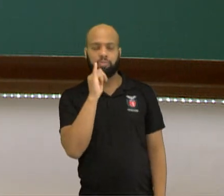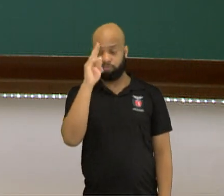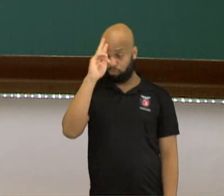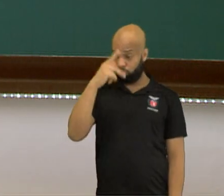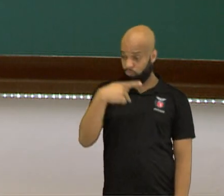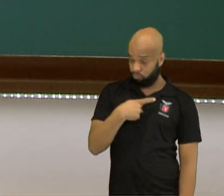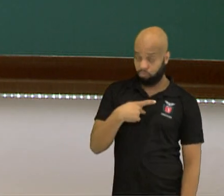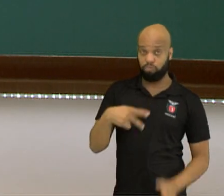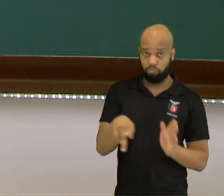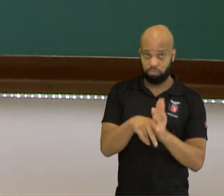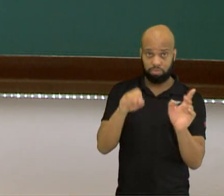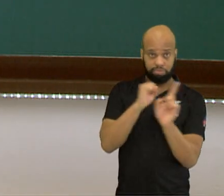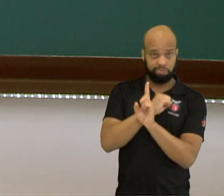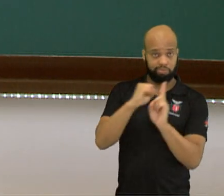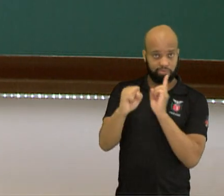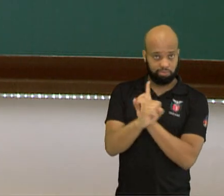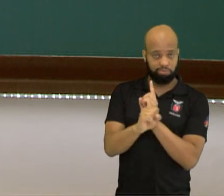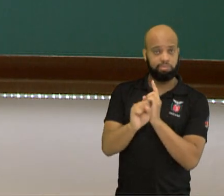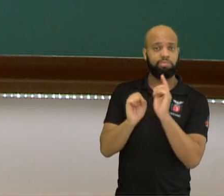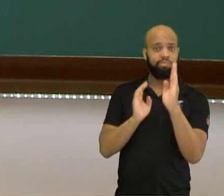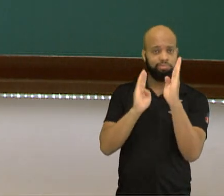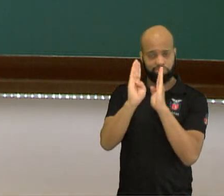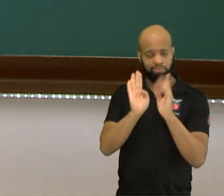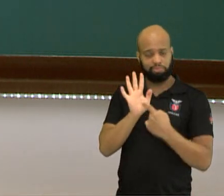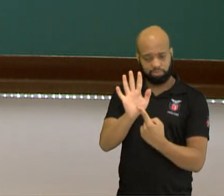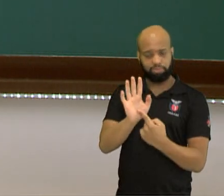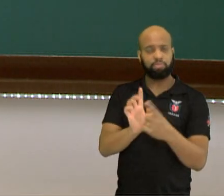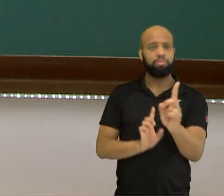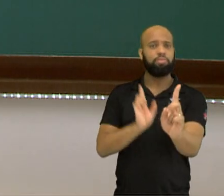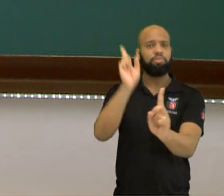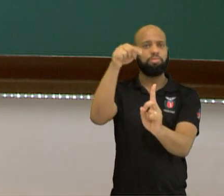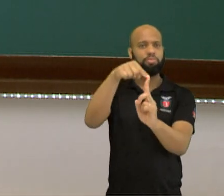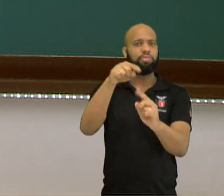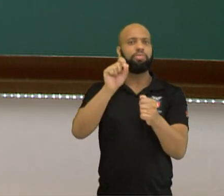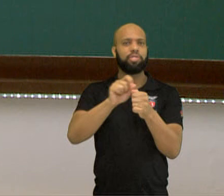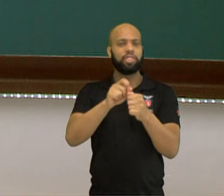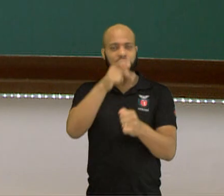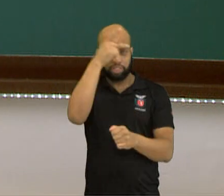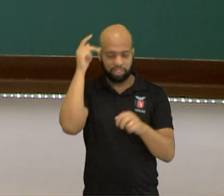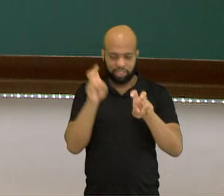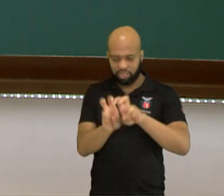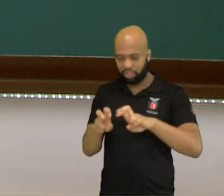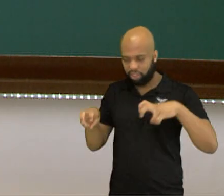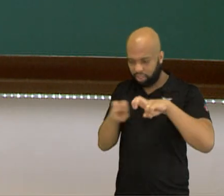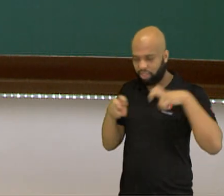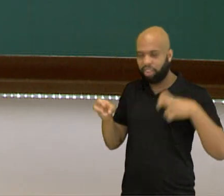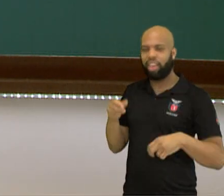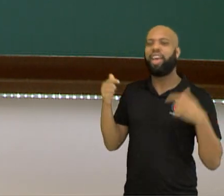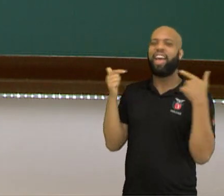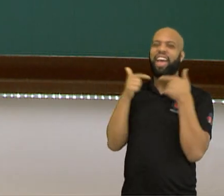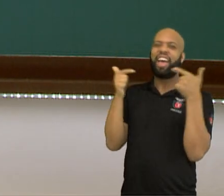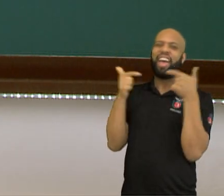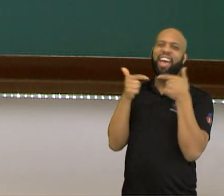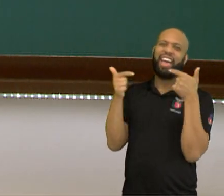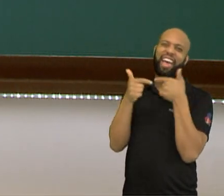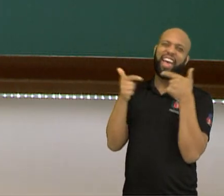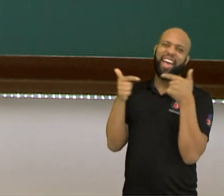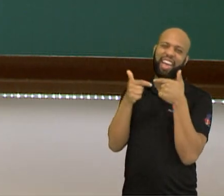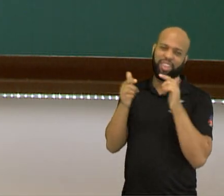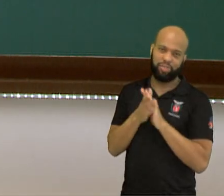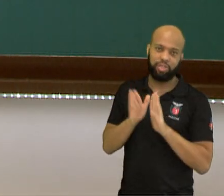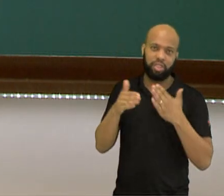sociedade da época. E a intenção era fazer rir mesmo, né? Então, para